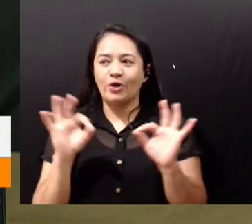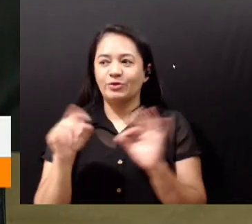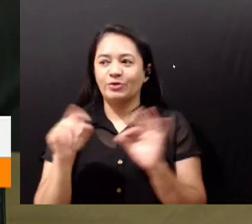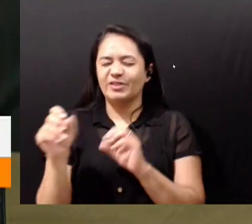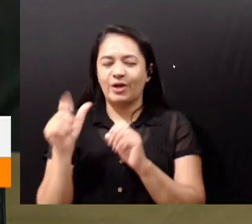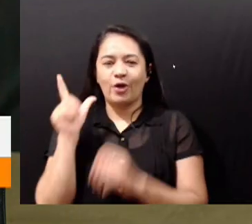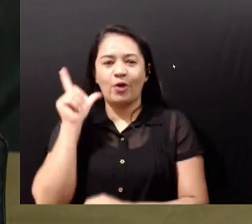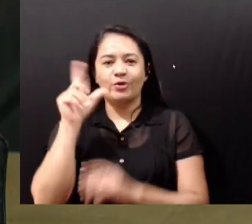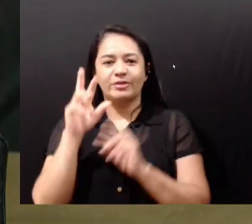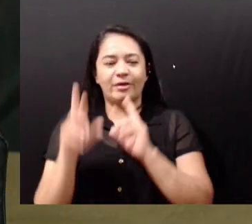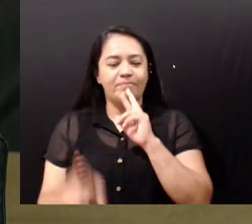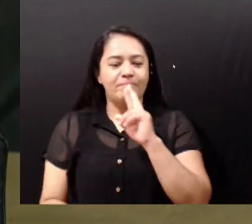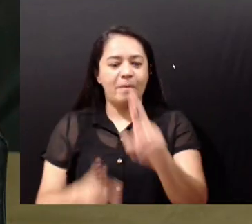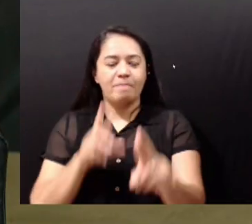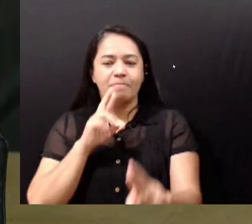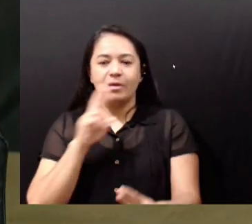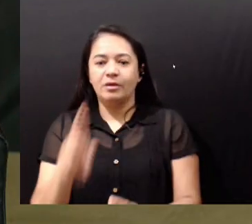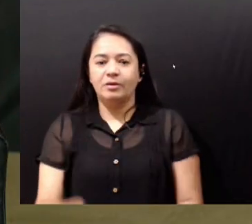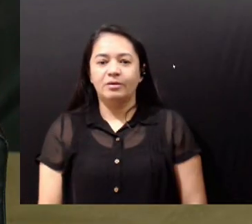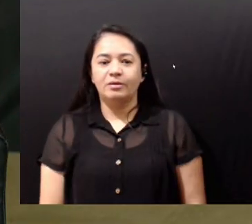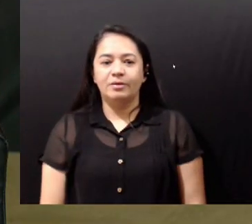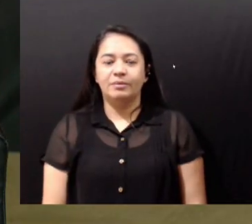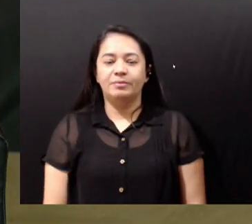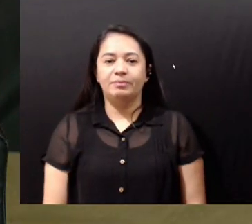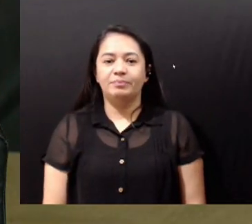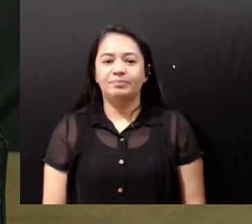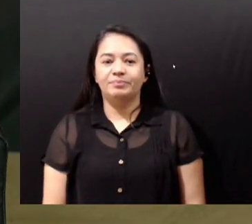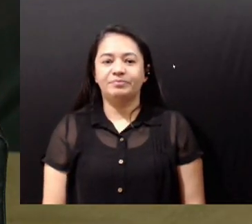responder, porque tem bastante gente que tem dúvidas, né,